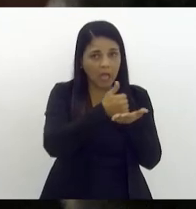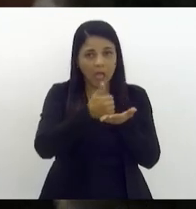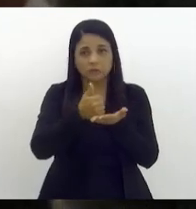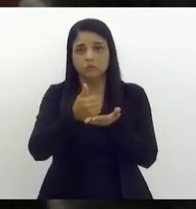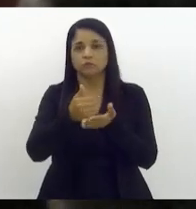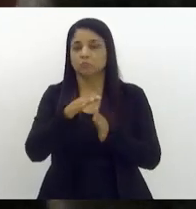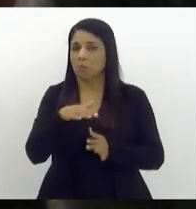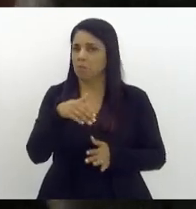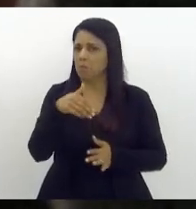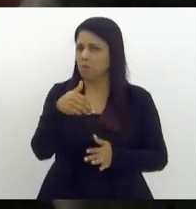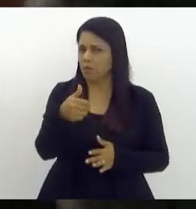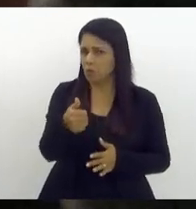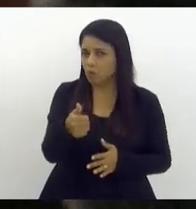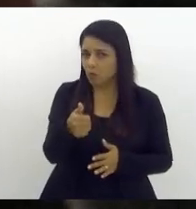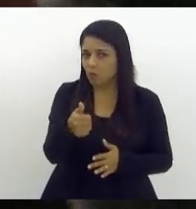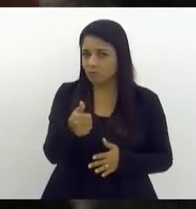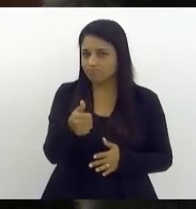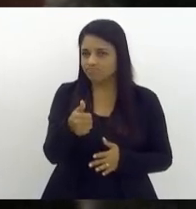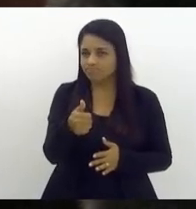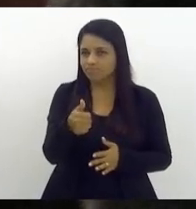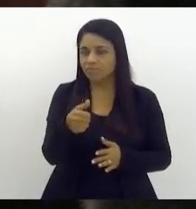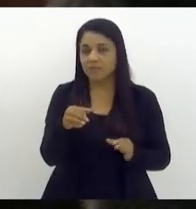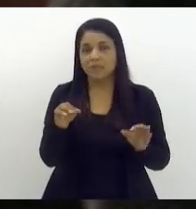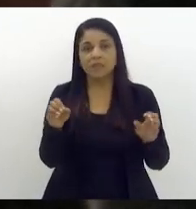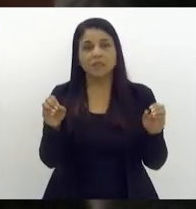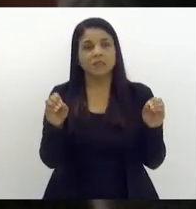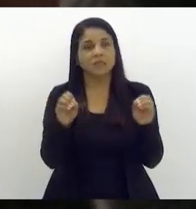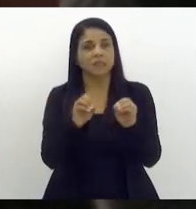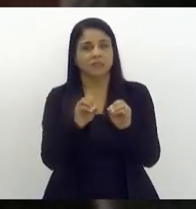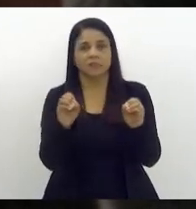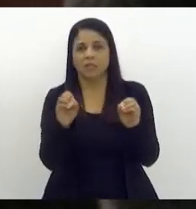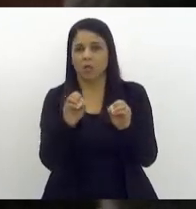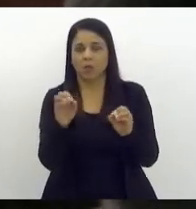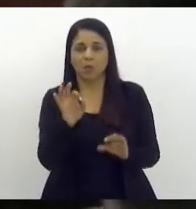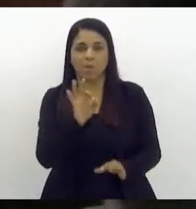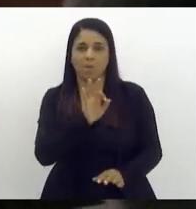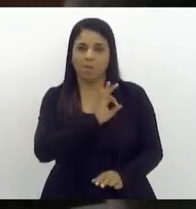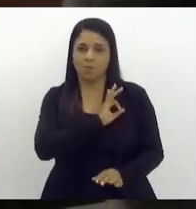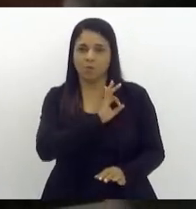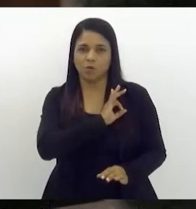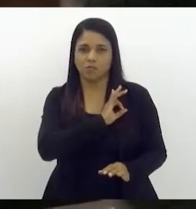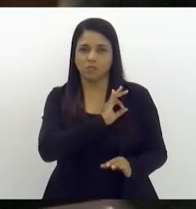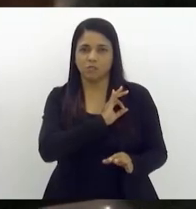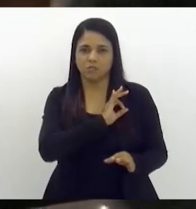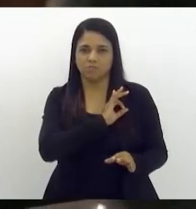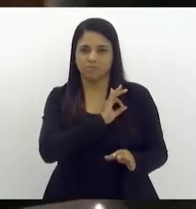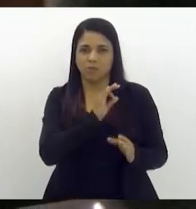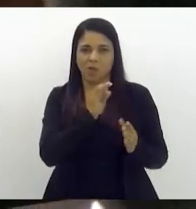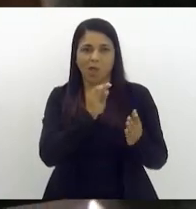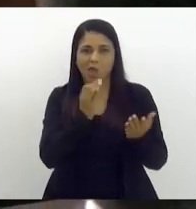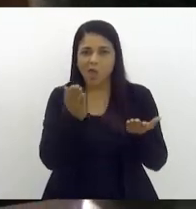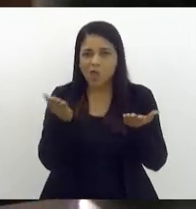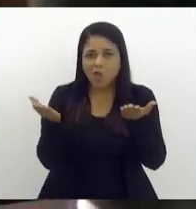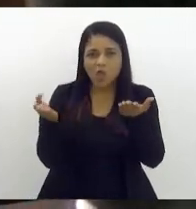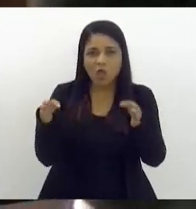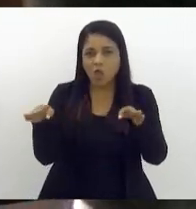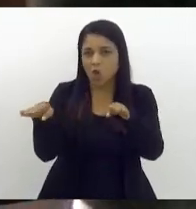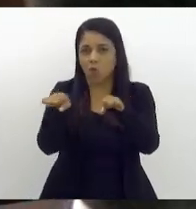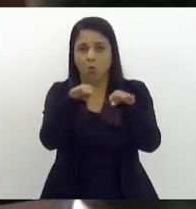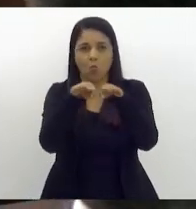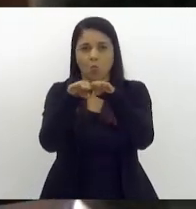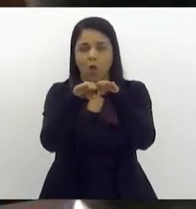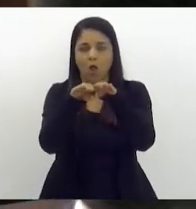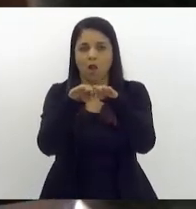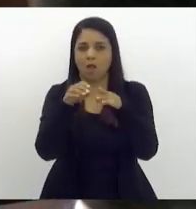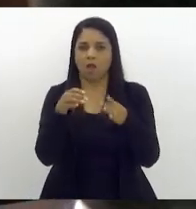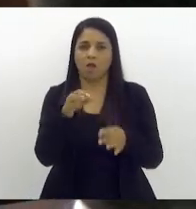que melhorou. Nenhuma polícia pode ser igualada à polícia do Rio de Janeiro. Nenhuma